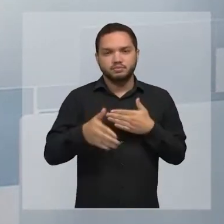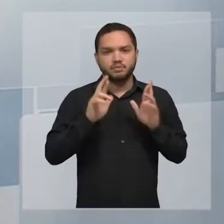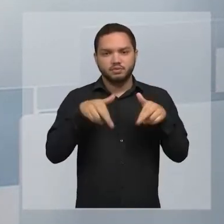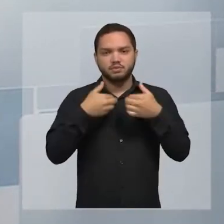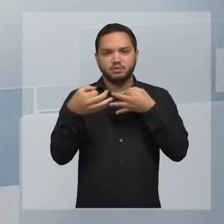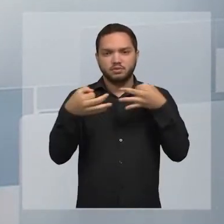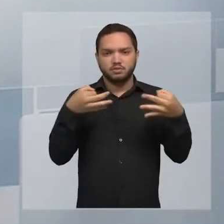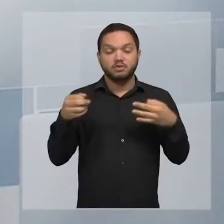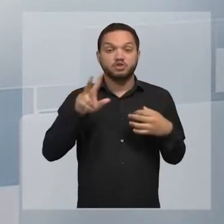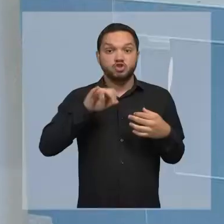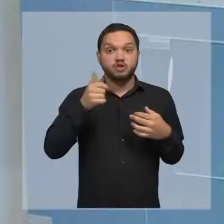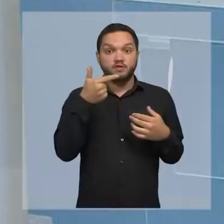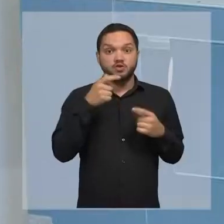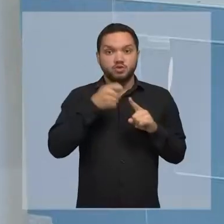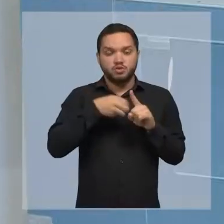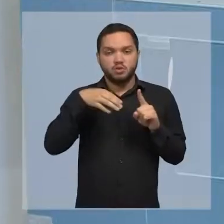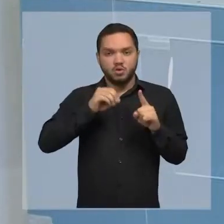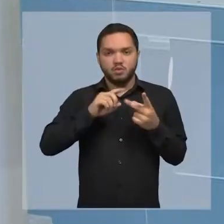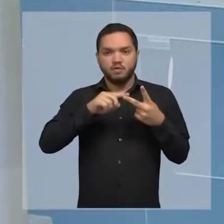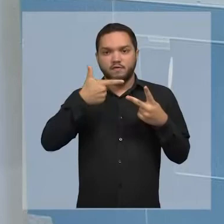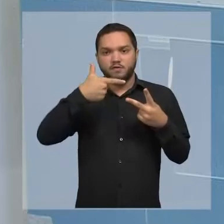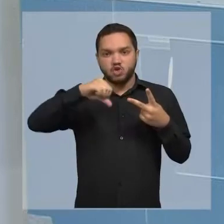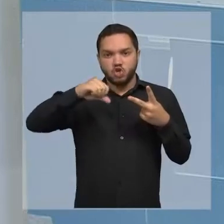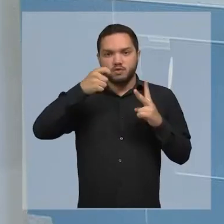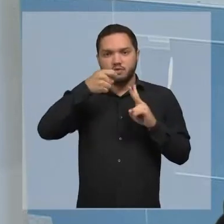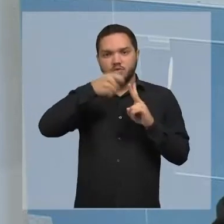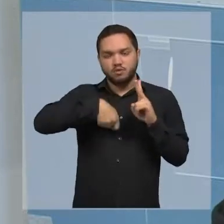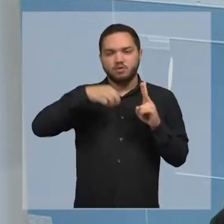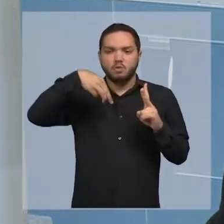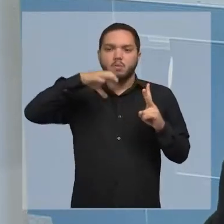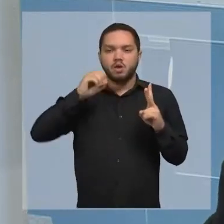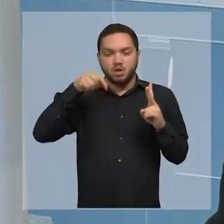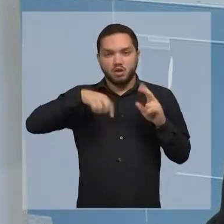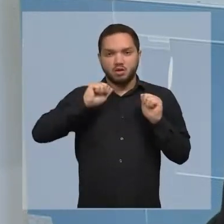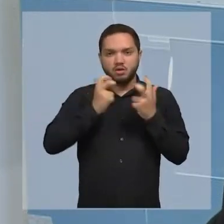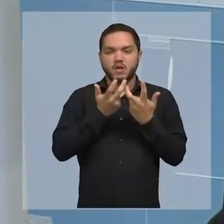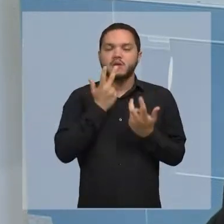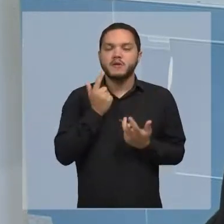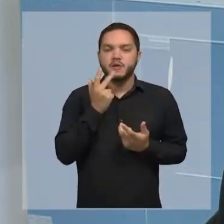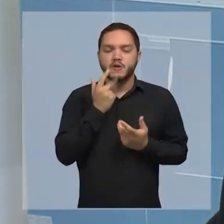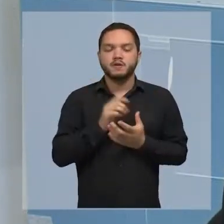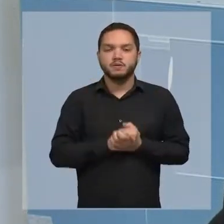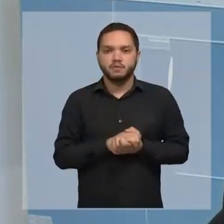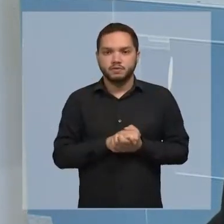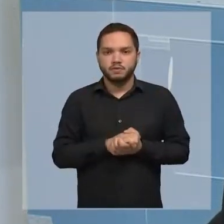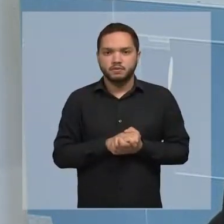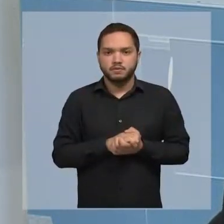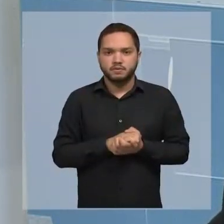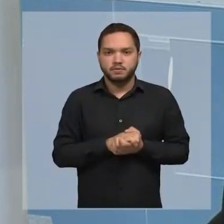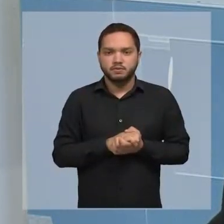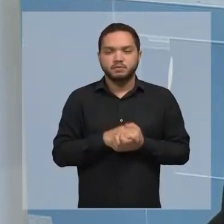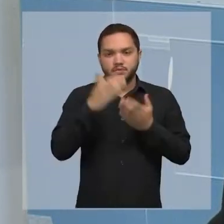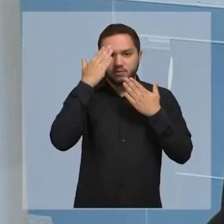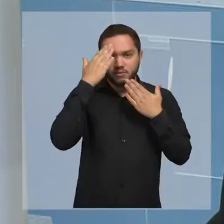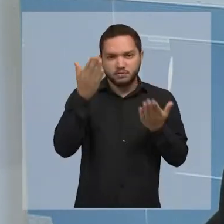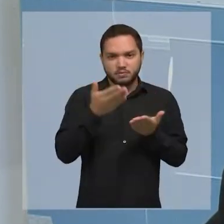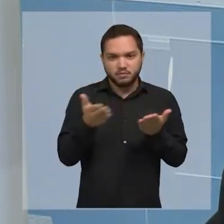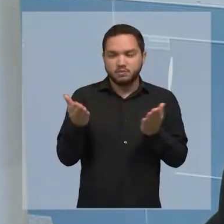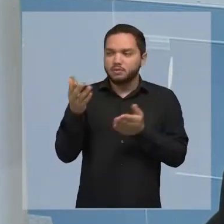As próximas audiências do Código da Cidade, nos dias 22 de março e 29 de março, aqui na Câmara Municipal de